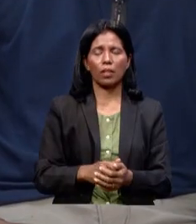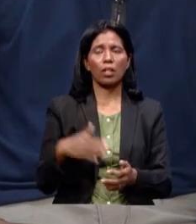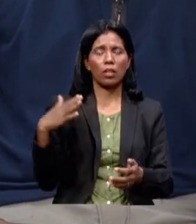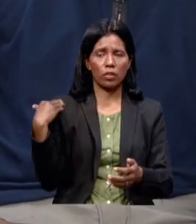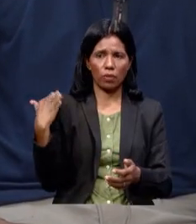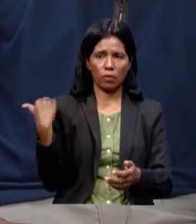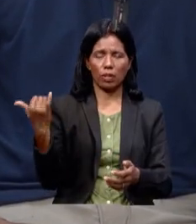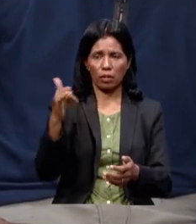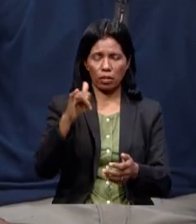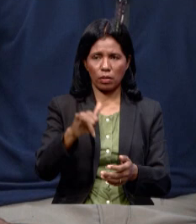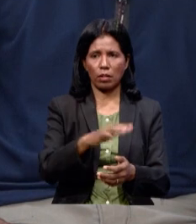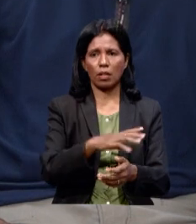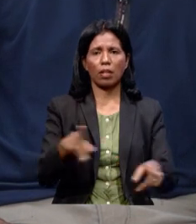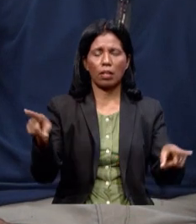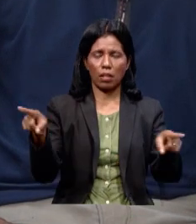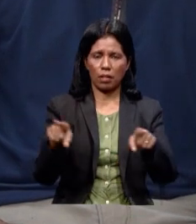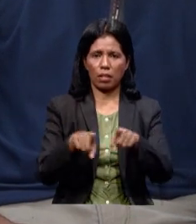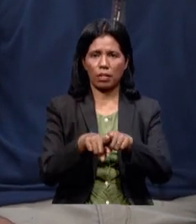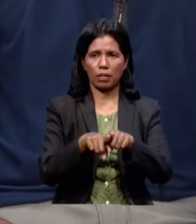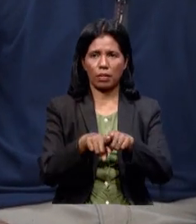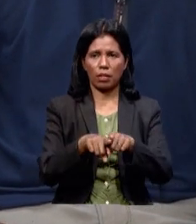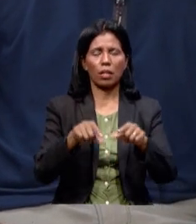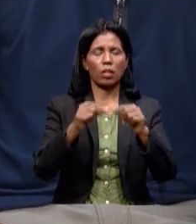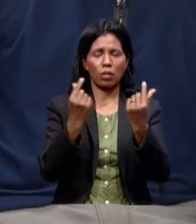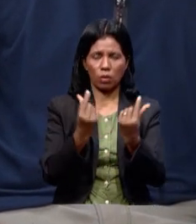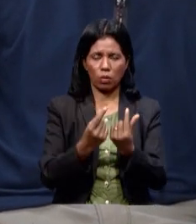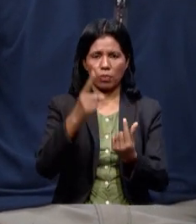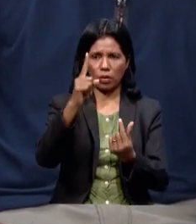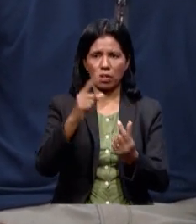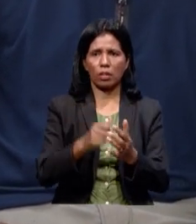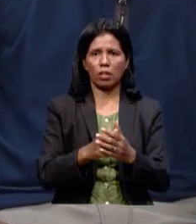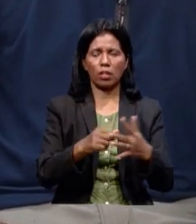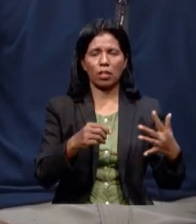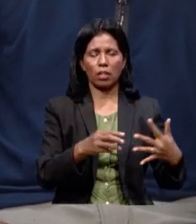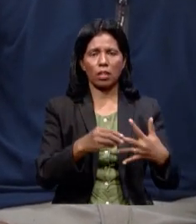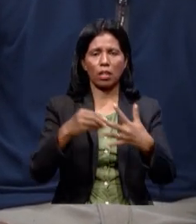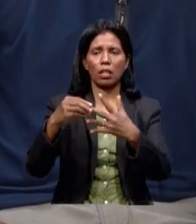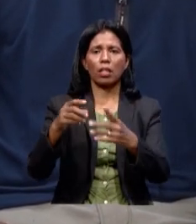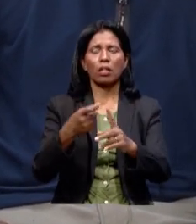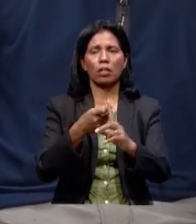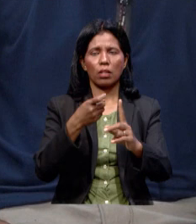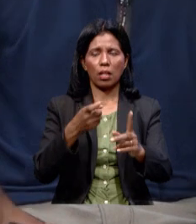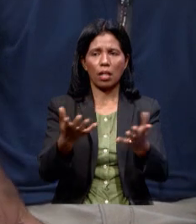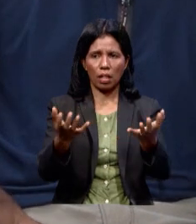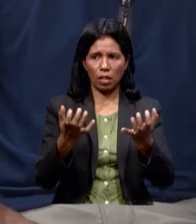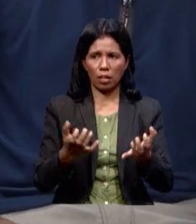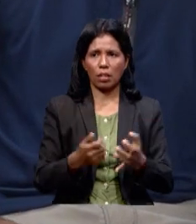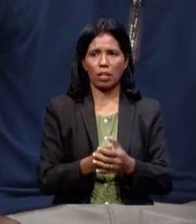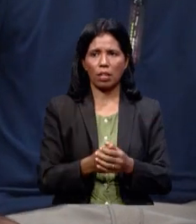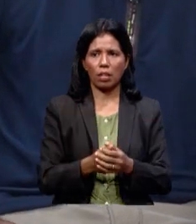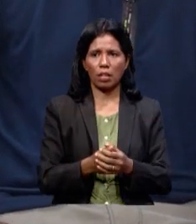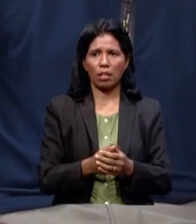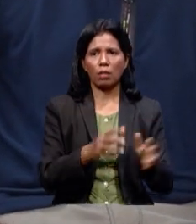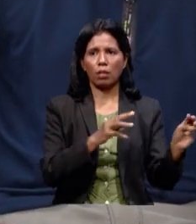Bot, anessa grupo ida organizado nebe hakarak afiliaan